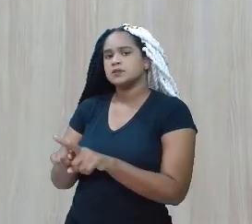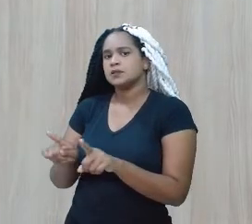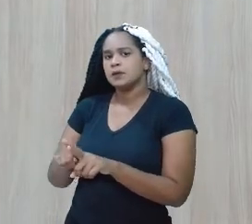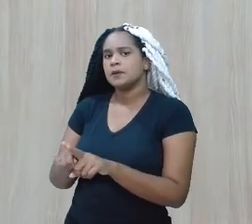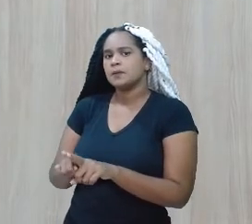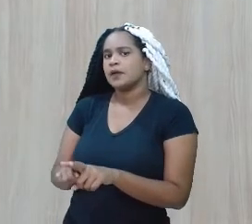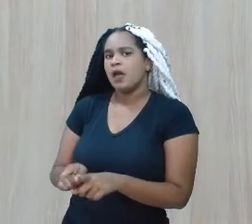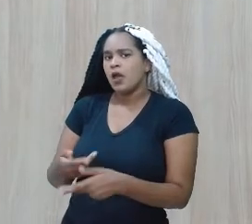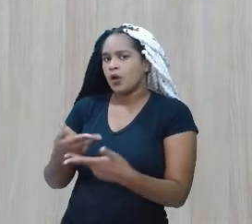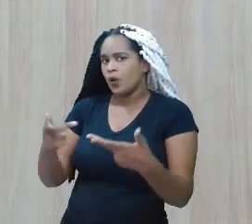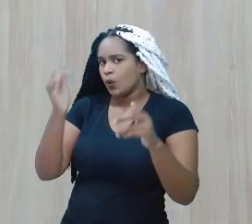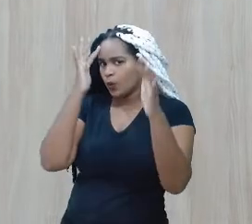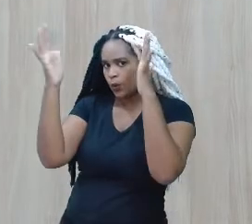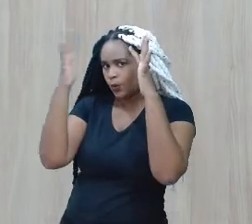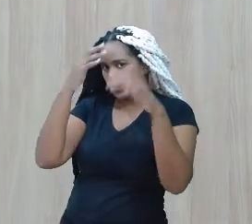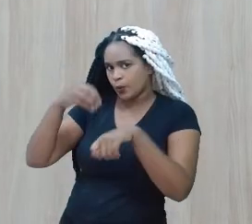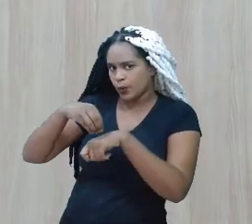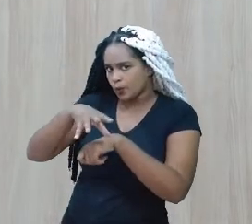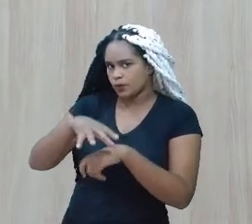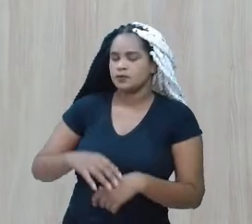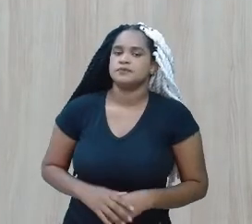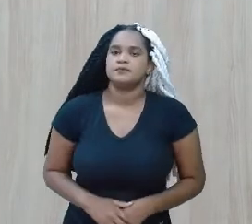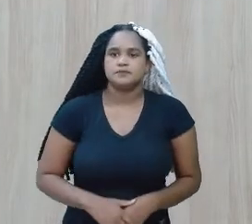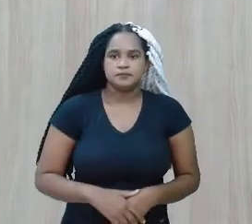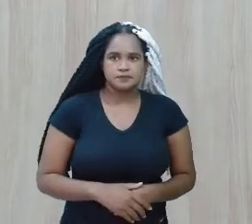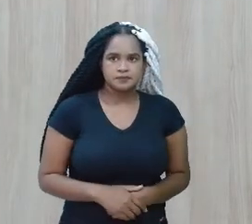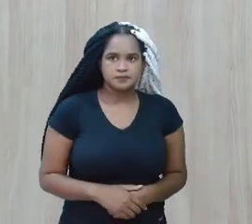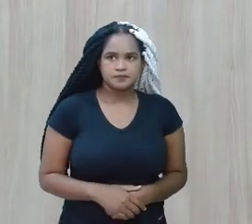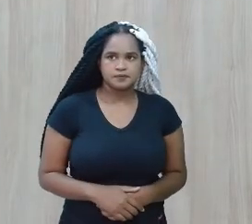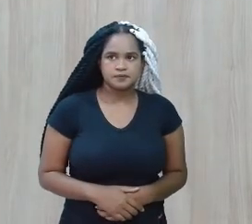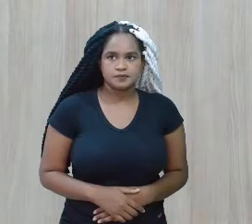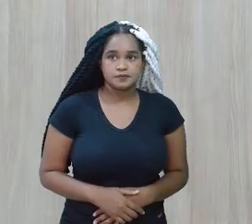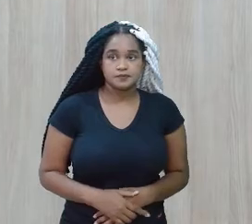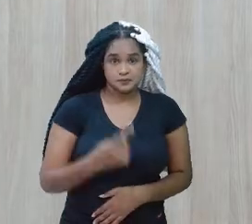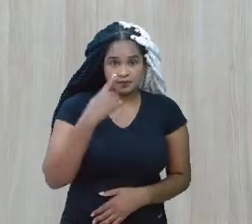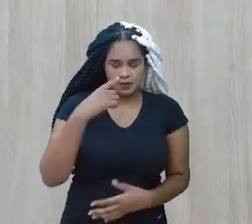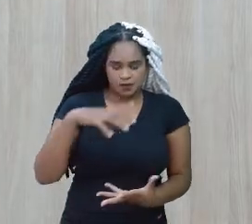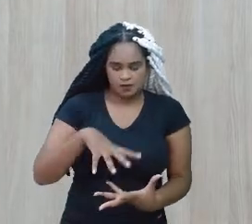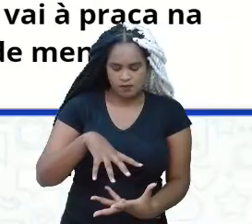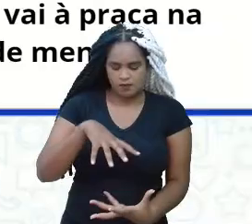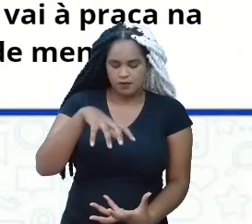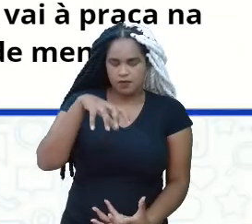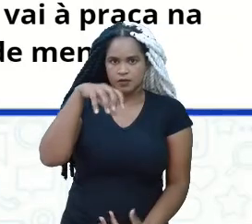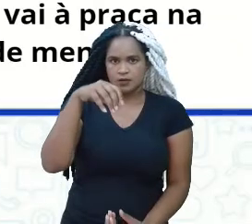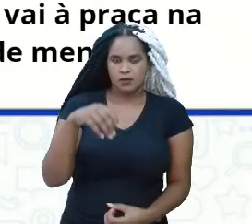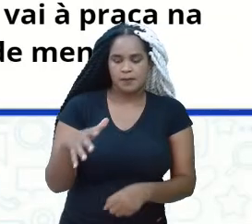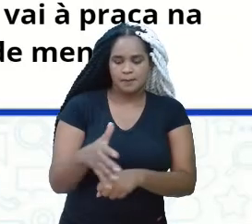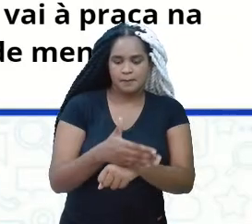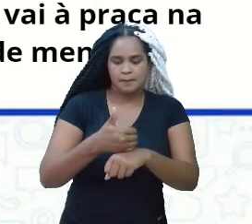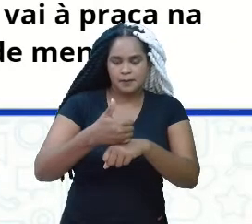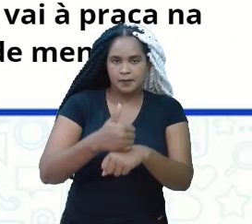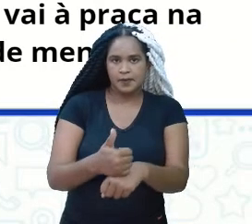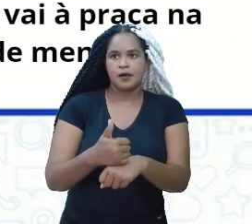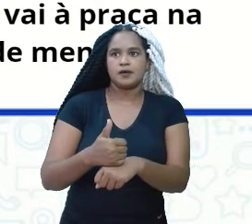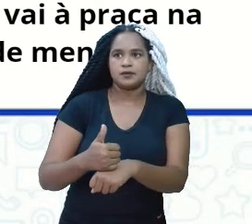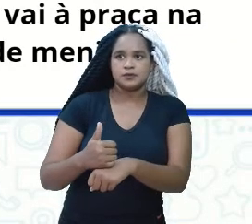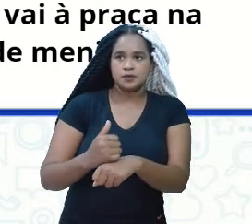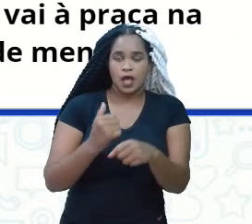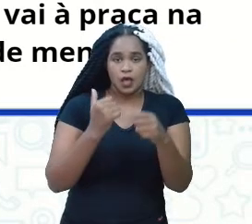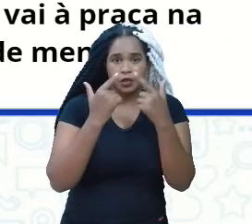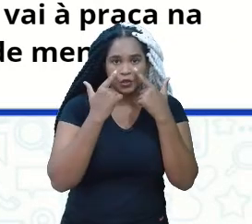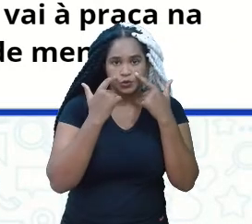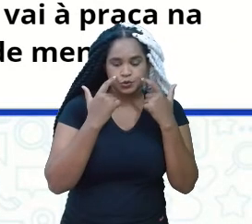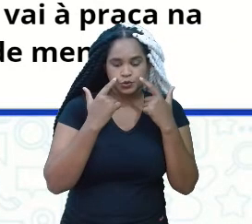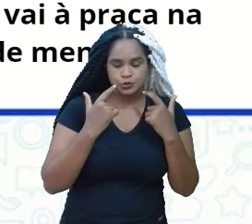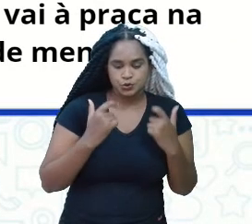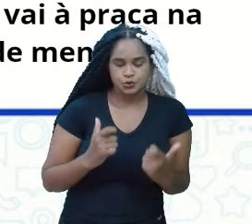foi contado. Então, vamos seguindo. O fantasma da praça chora menino. Nós